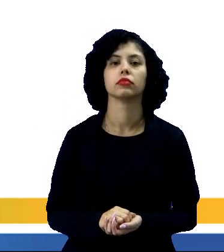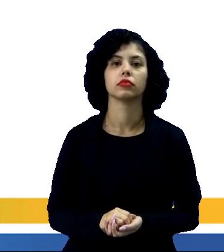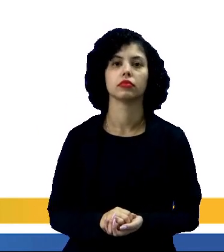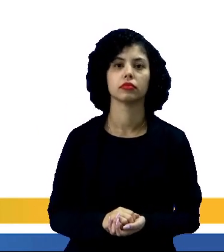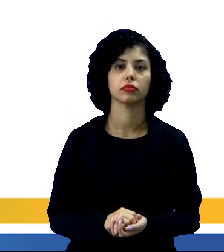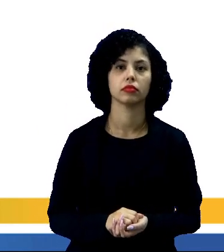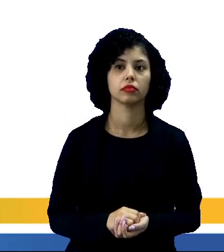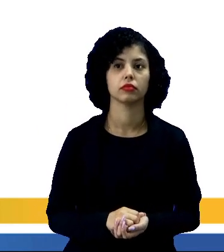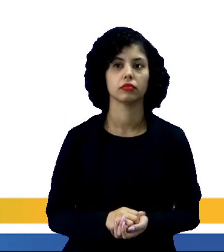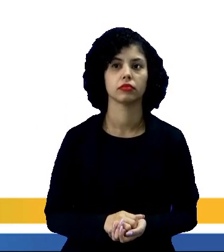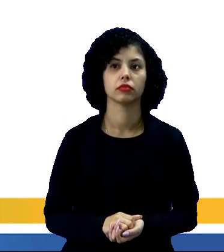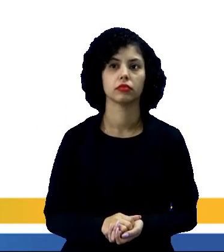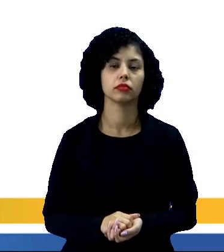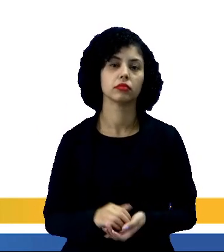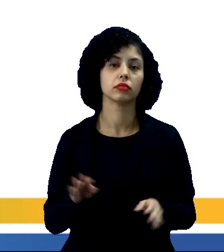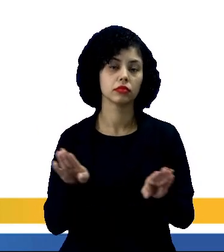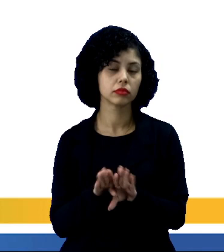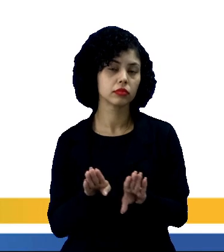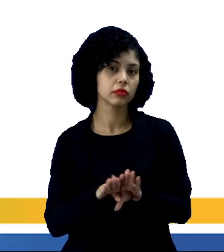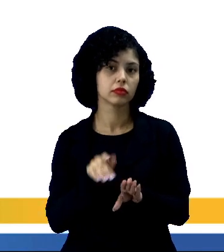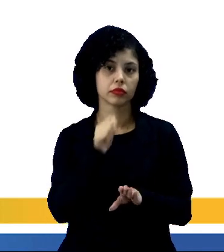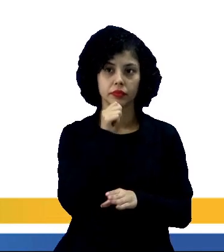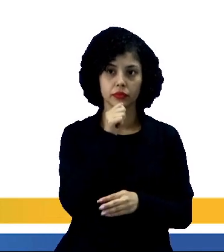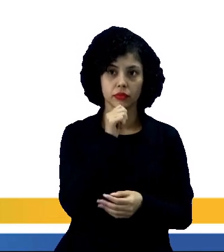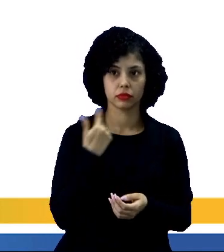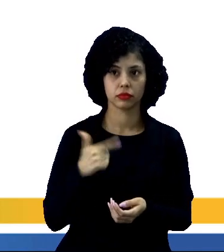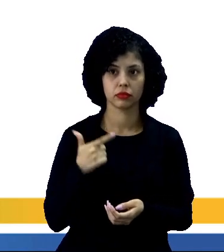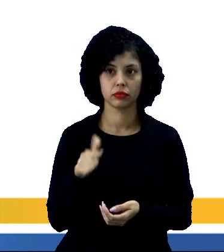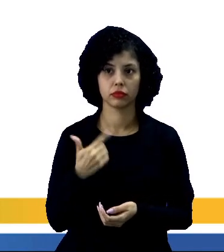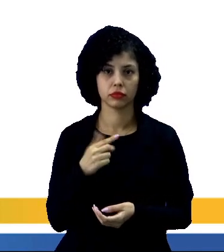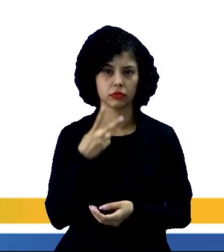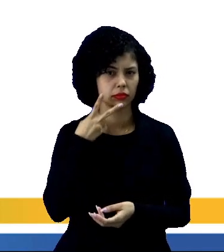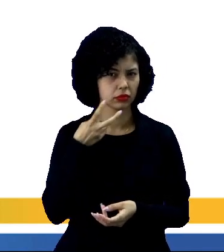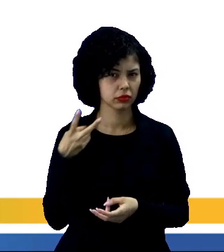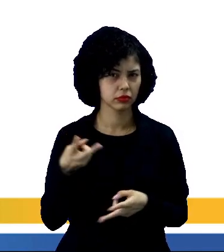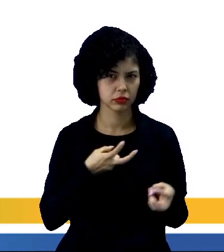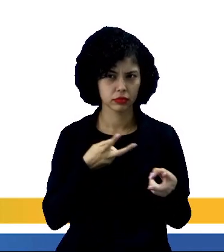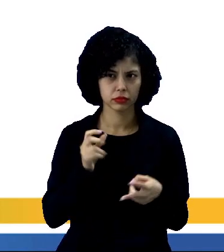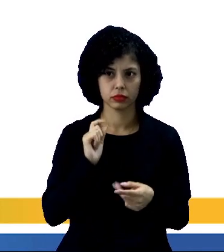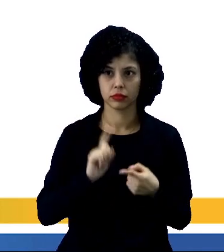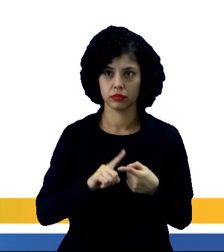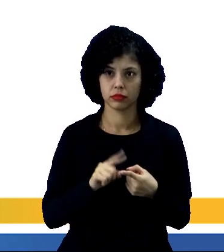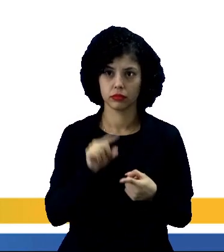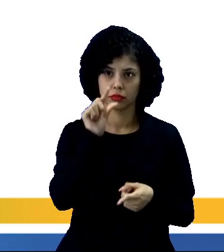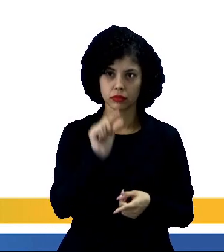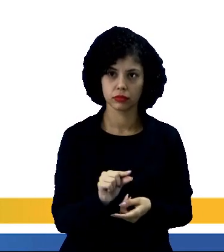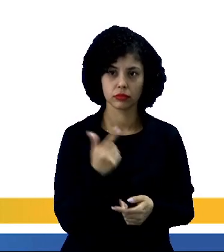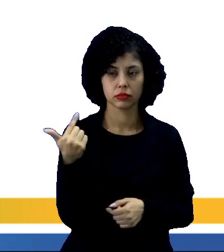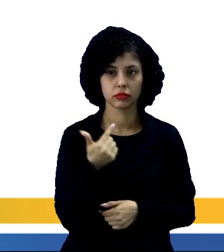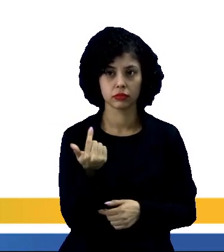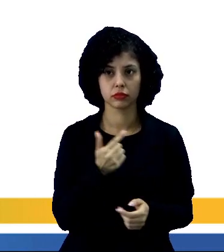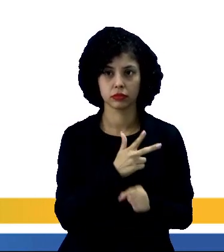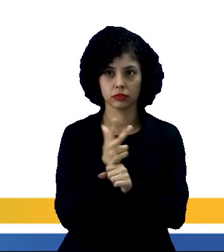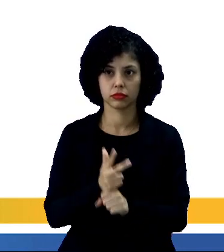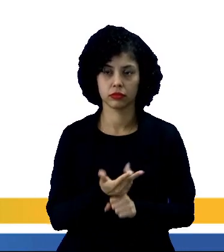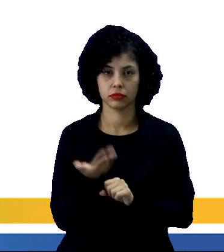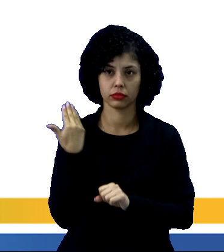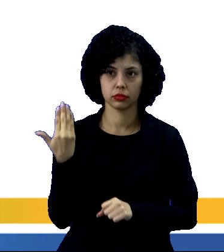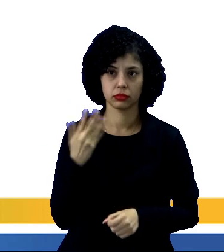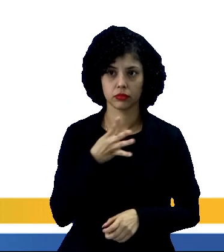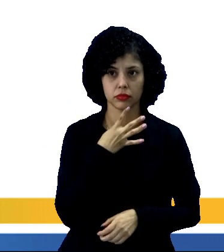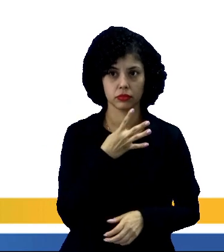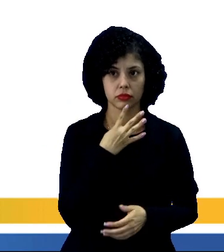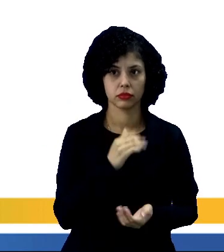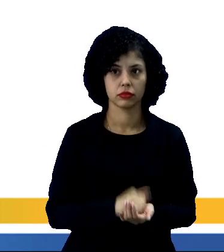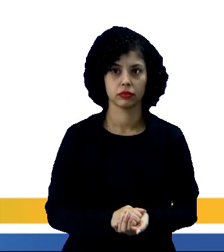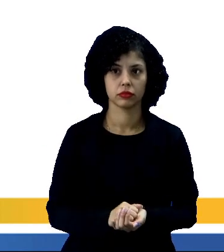Hz abaixo. O som do diapasão quase que não se ouve. No entanto, esta segunda gravação tornou-se a mais antiga